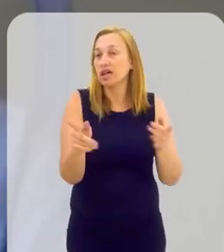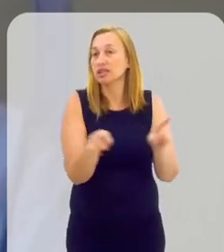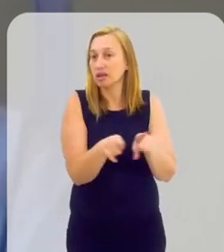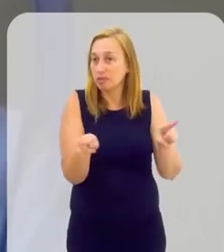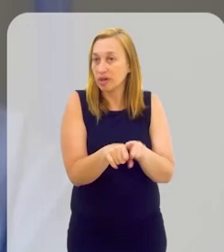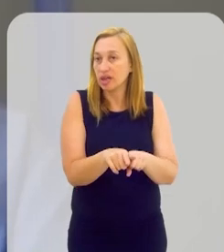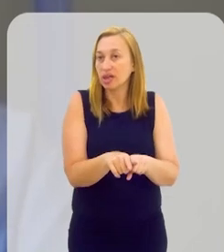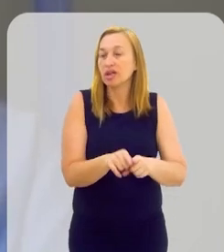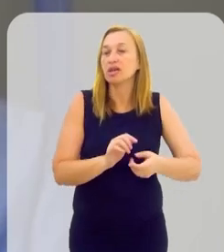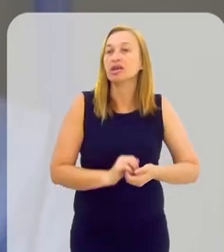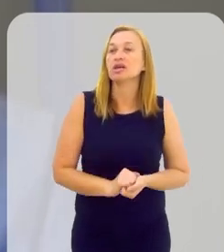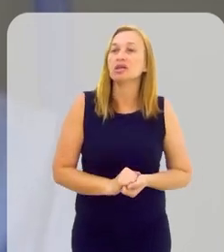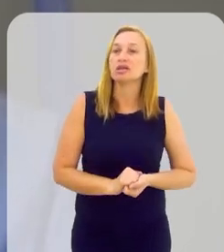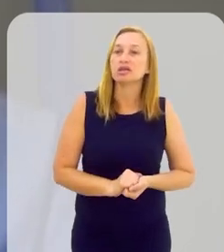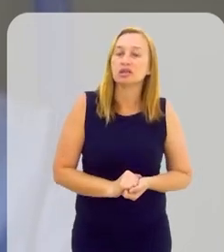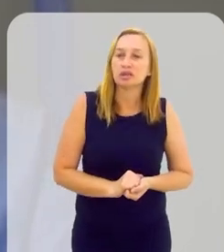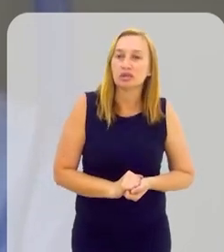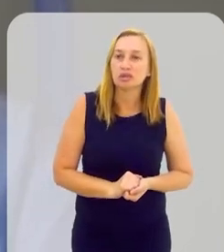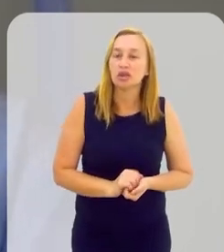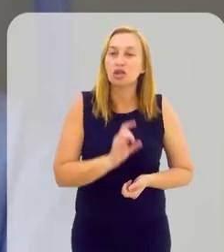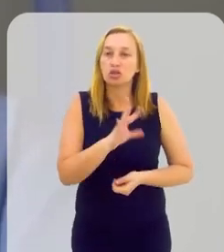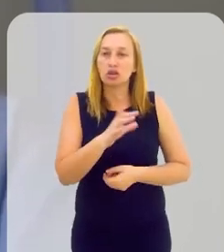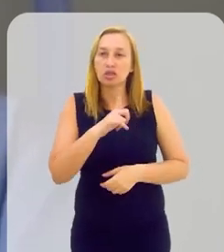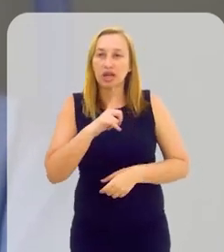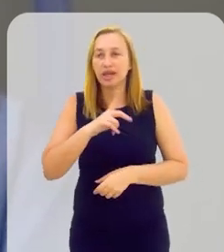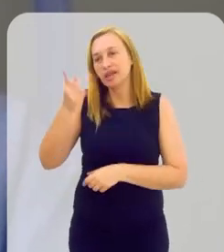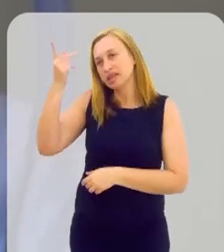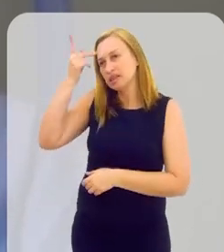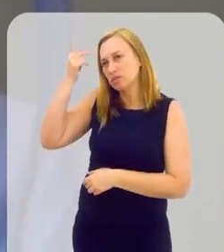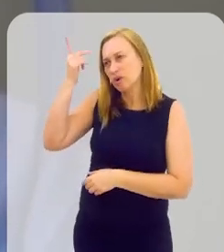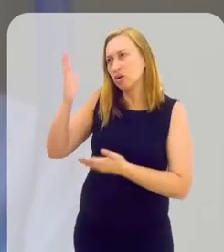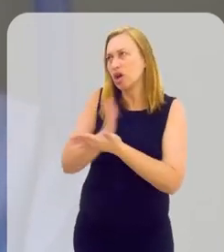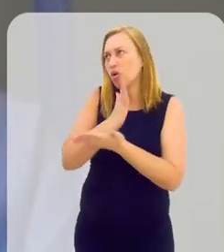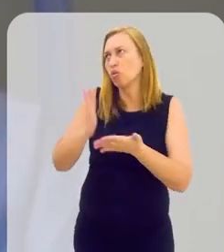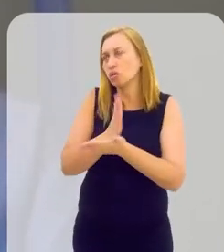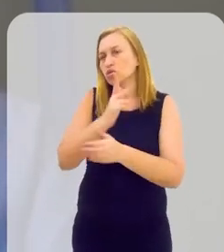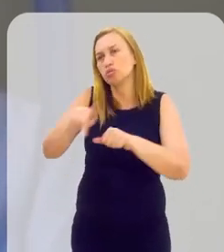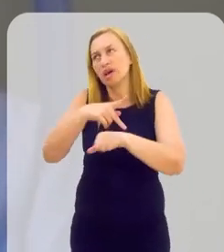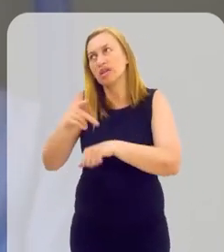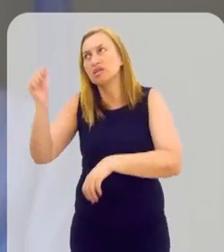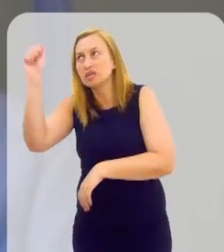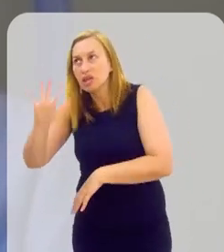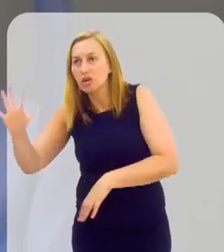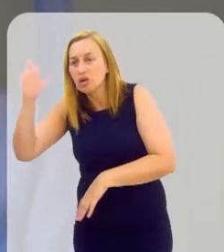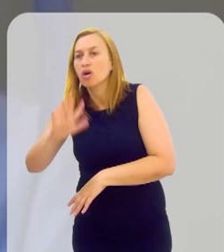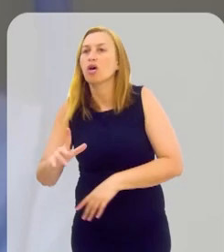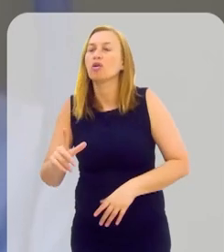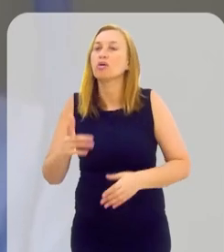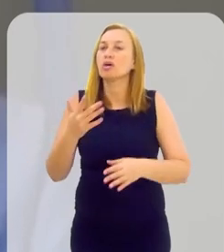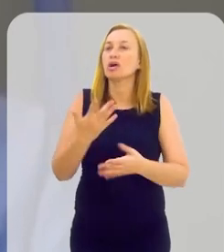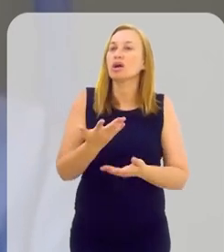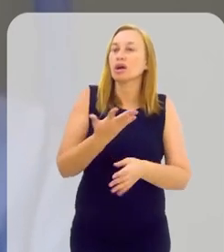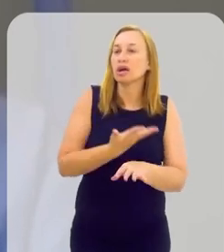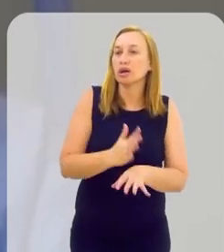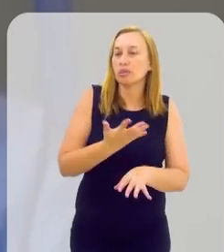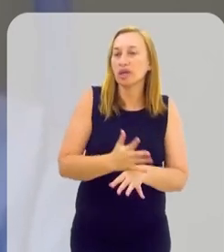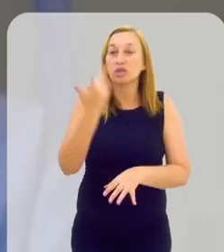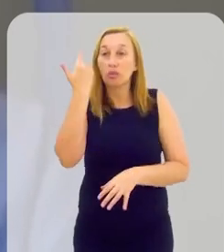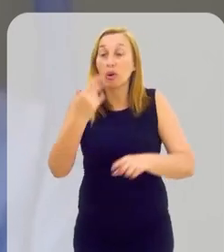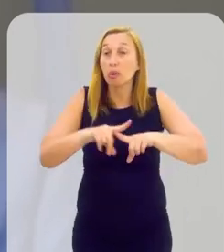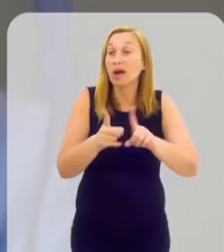que cabe à visita de fábricas de excelência, isso já existe em São Paulo, em vários países da Europa, isso é uma prática muito, muito